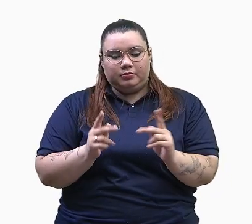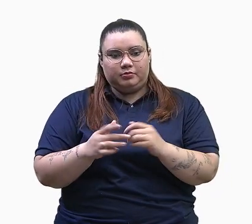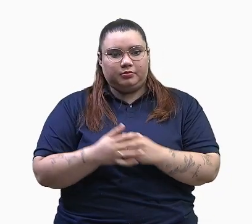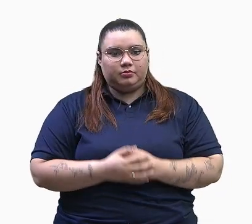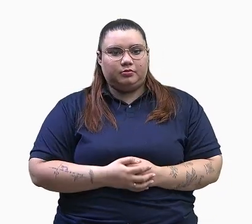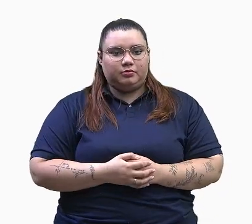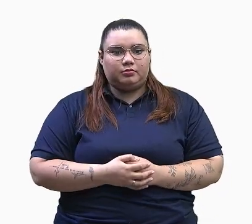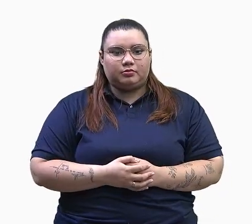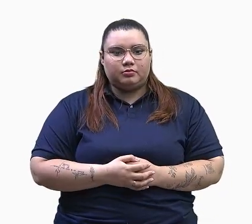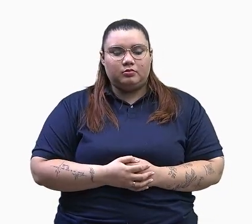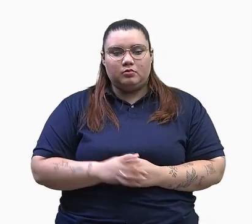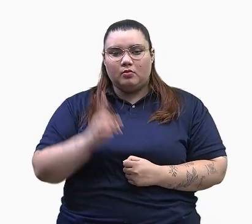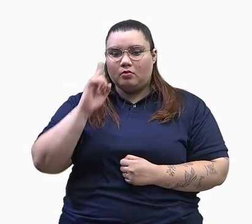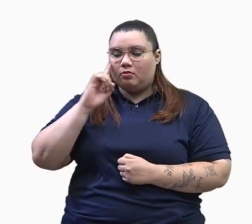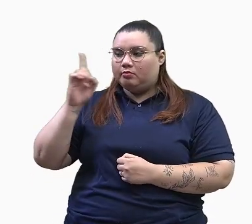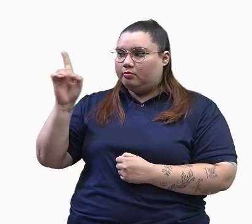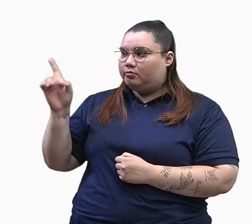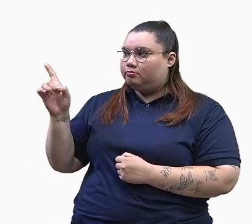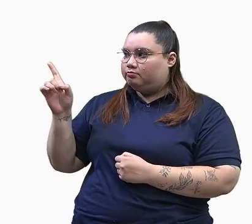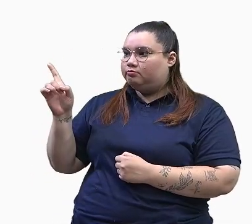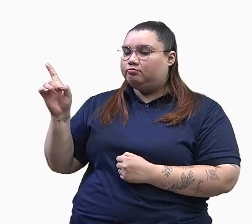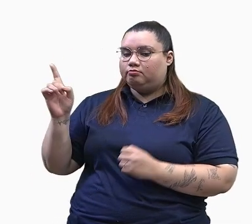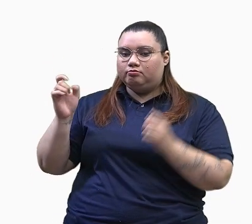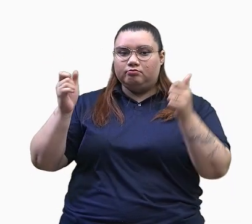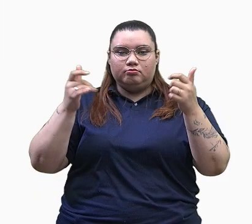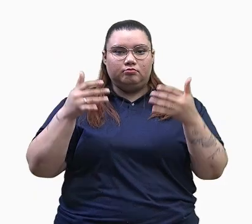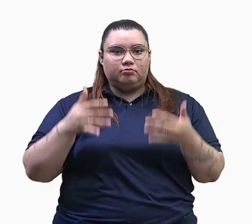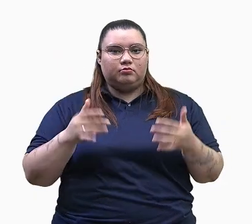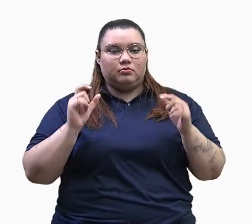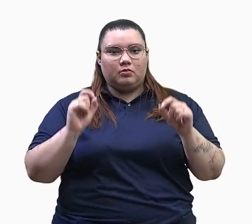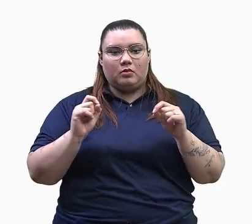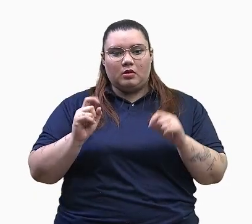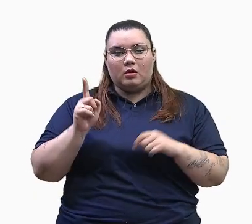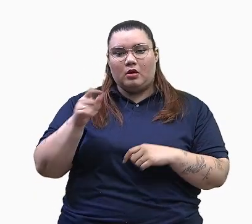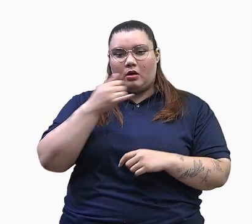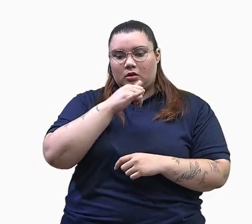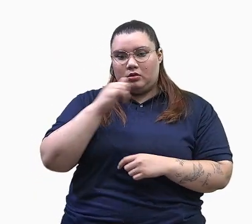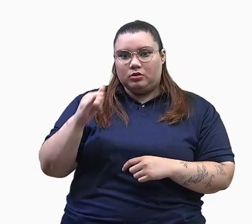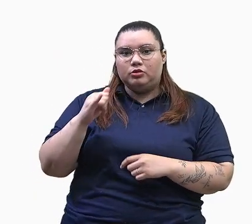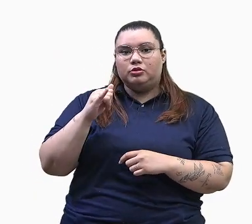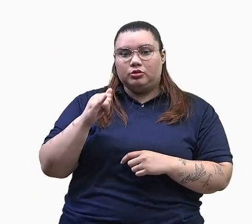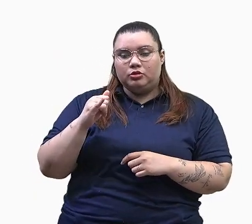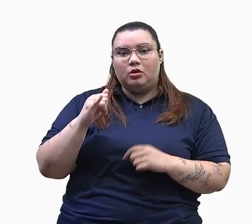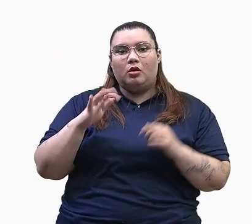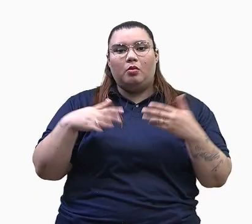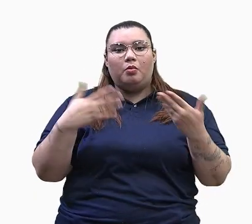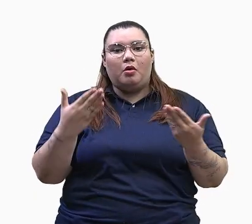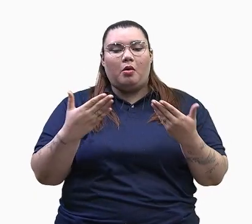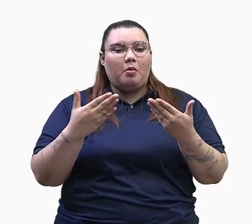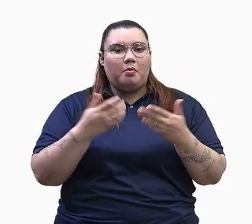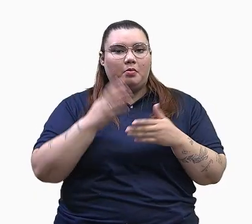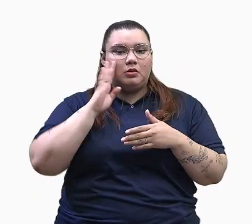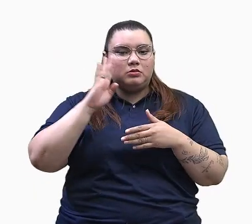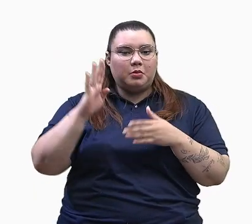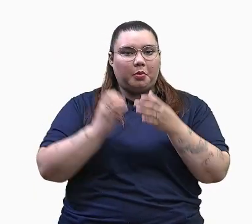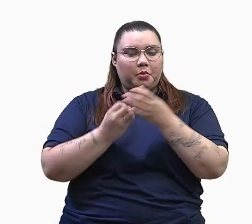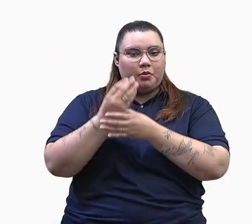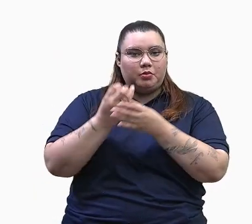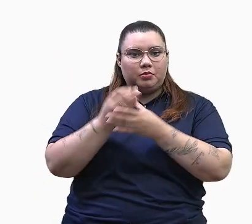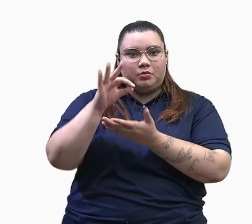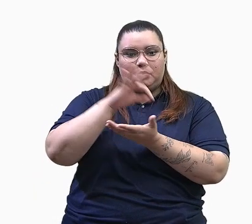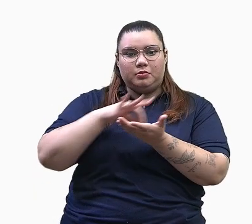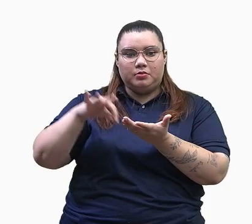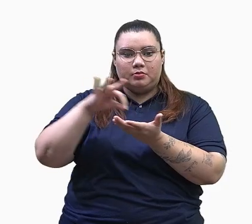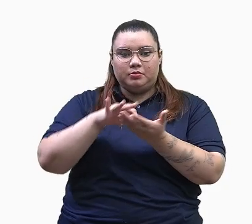temos, dentro dessa fonte de energia, né, a energia nuclear, os maiores produtores, né, dessa fonte. Vamos verificar no nosso